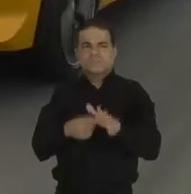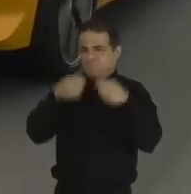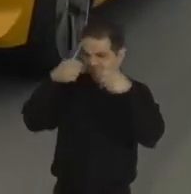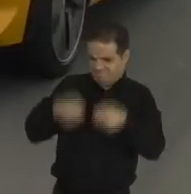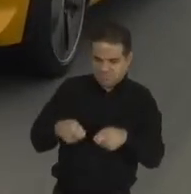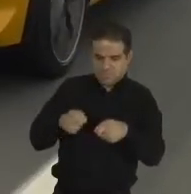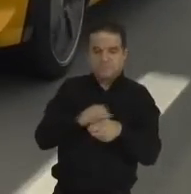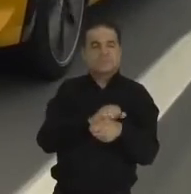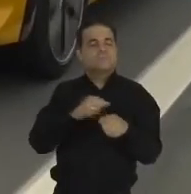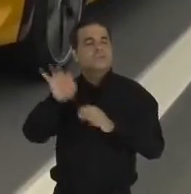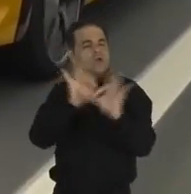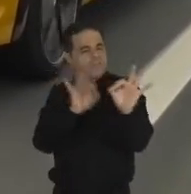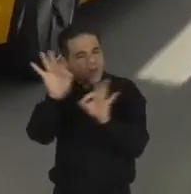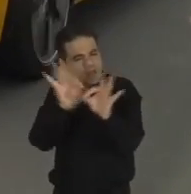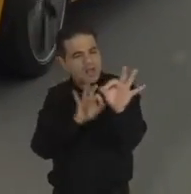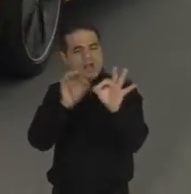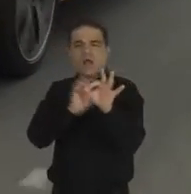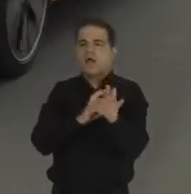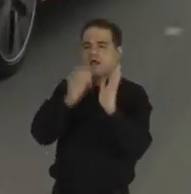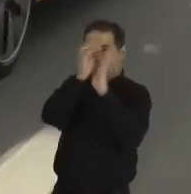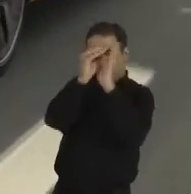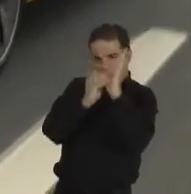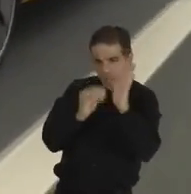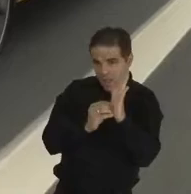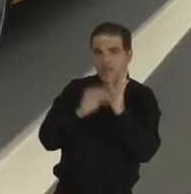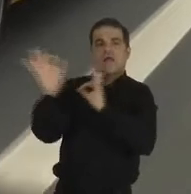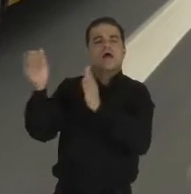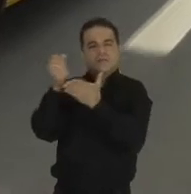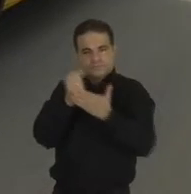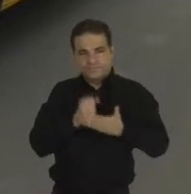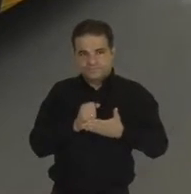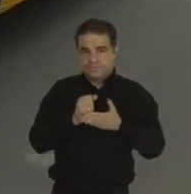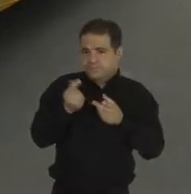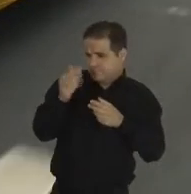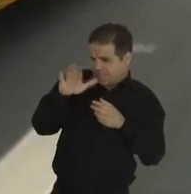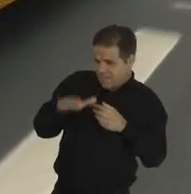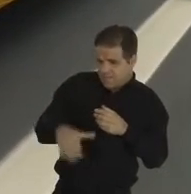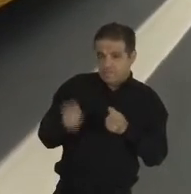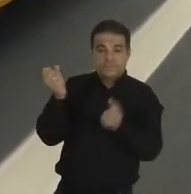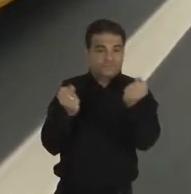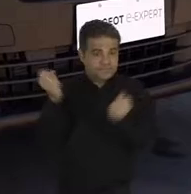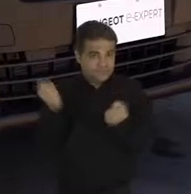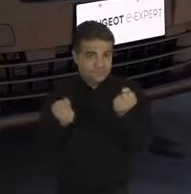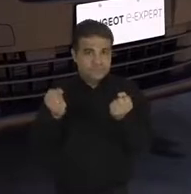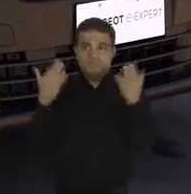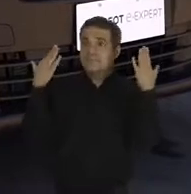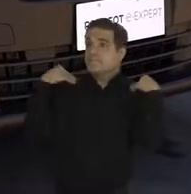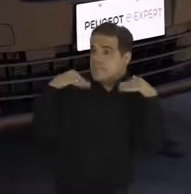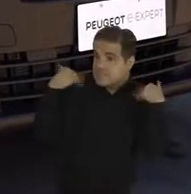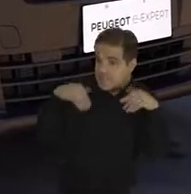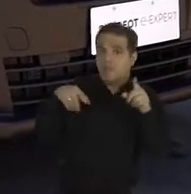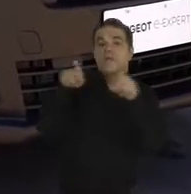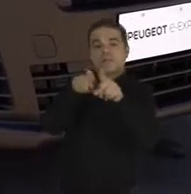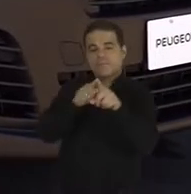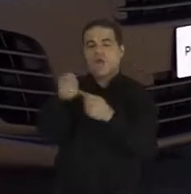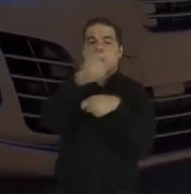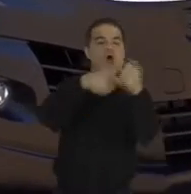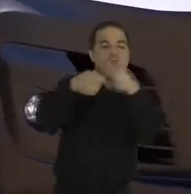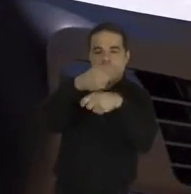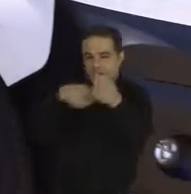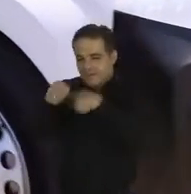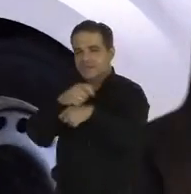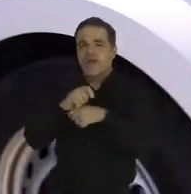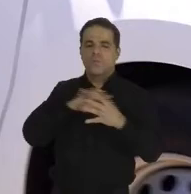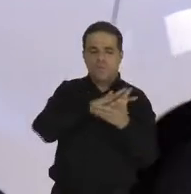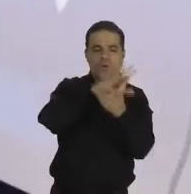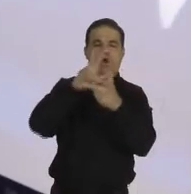consistência do nosso plano com portfólio e traz não só festas de veículos de passeio mas também comerciais e